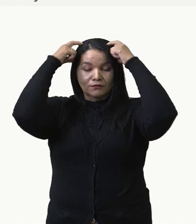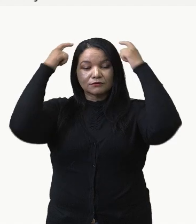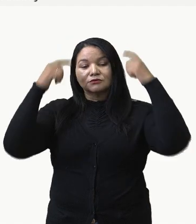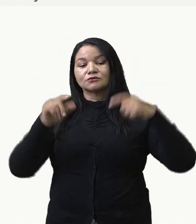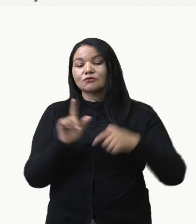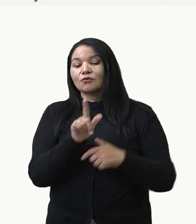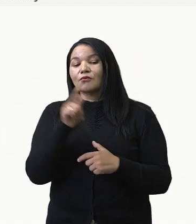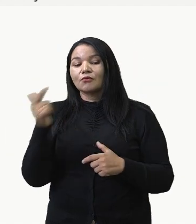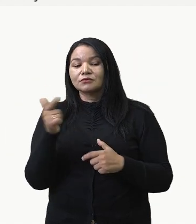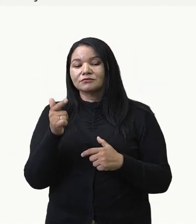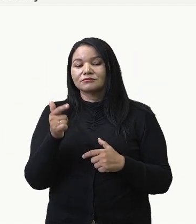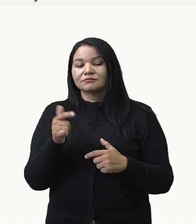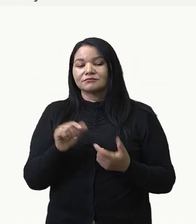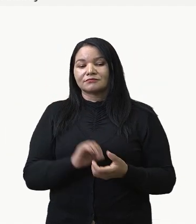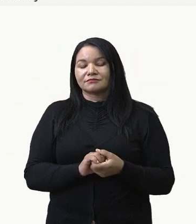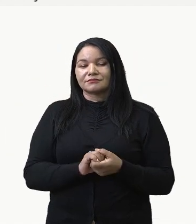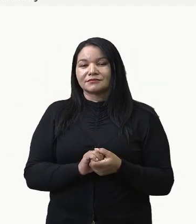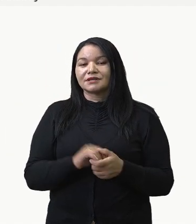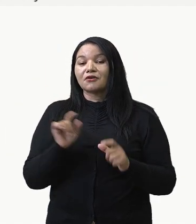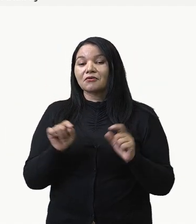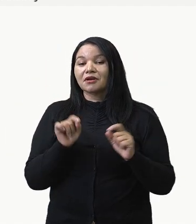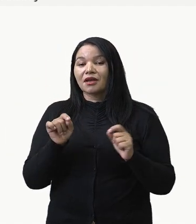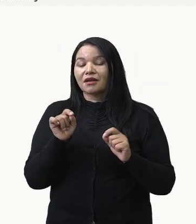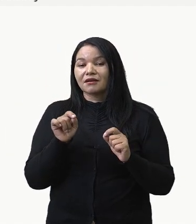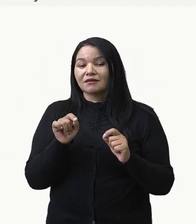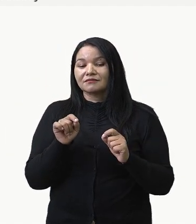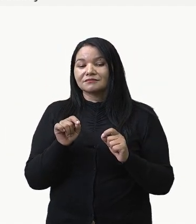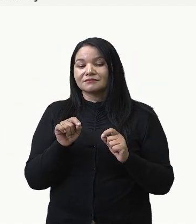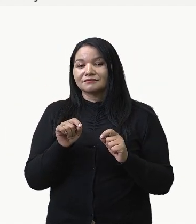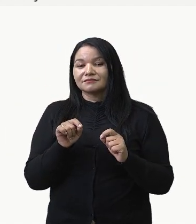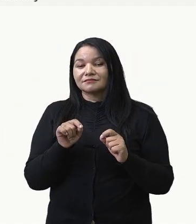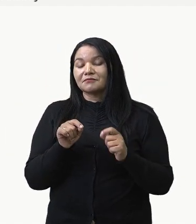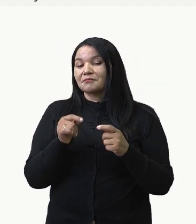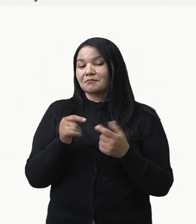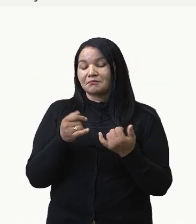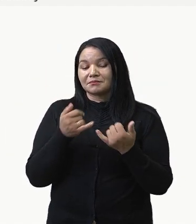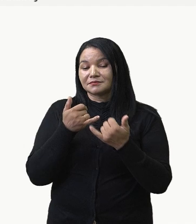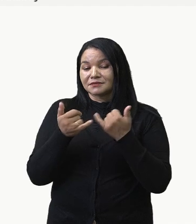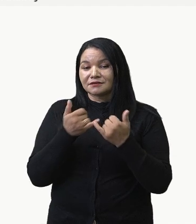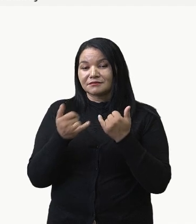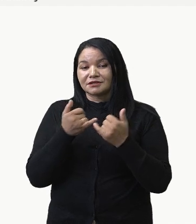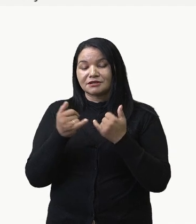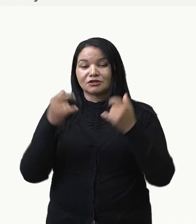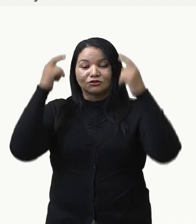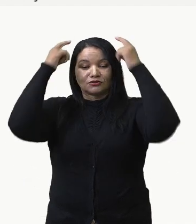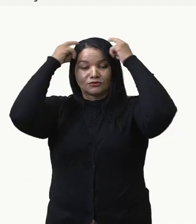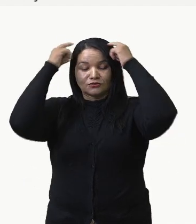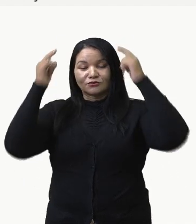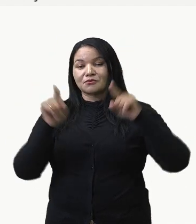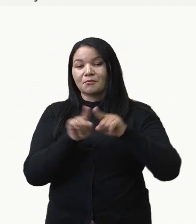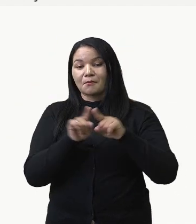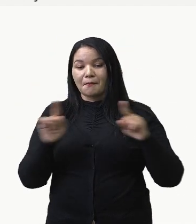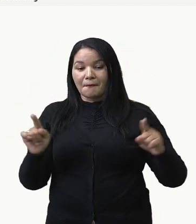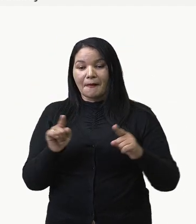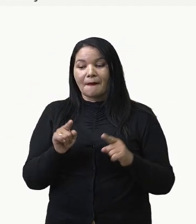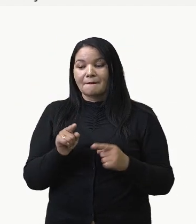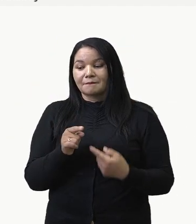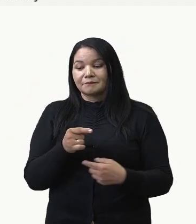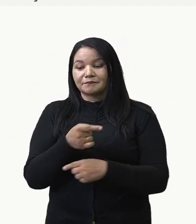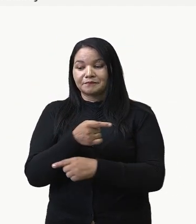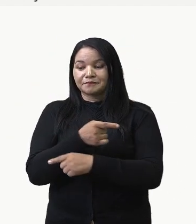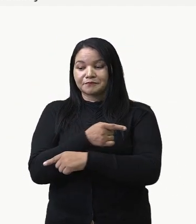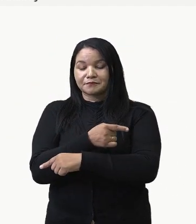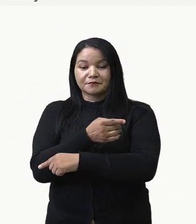seria urso Formigueiro não é um animal que tem uma aparência de urso mas não é Ou seja é o tamanduar por que que se diz